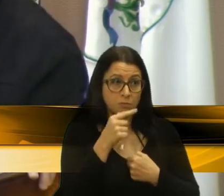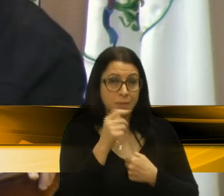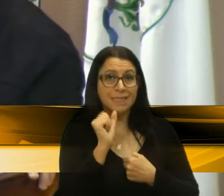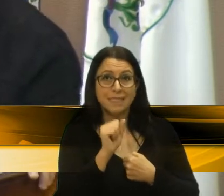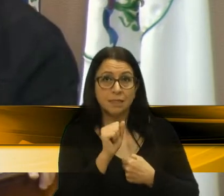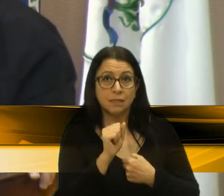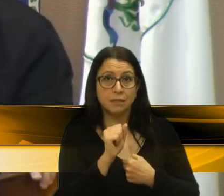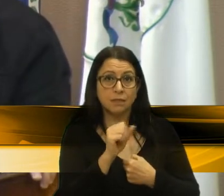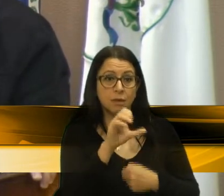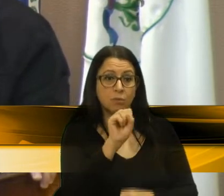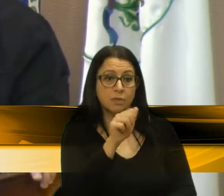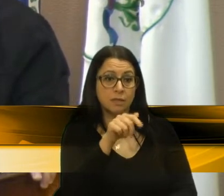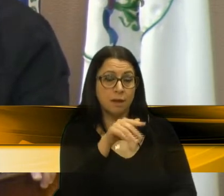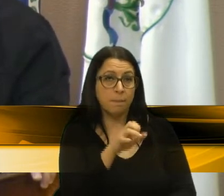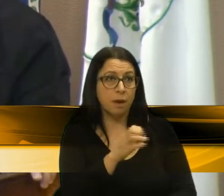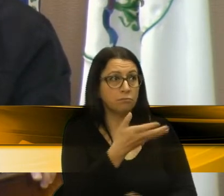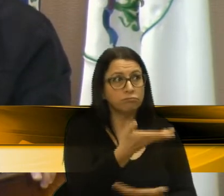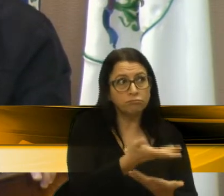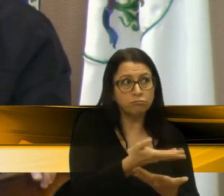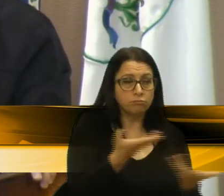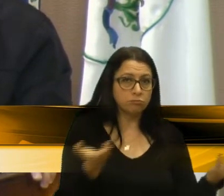sido condenado, né?